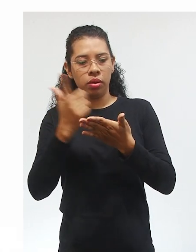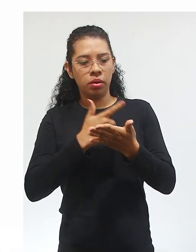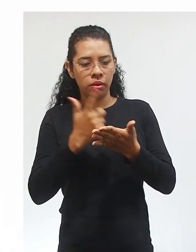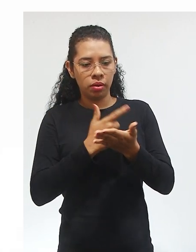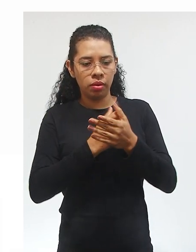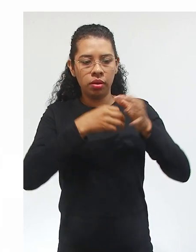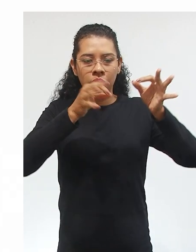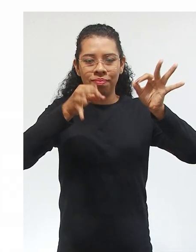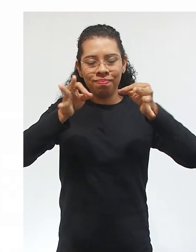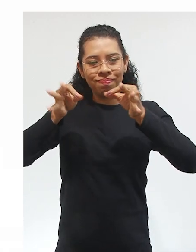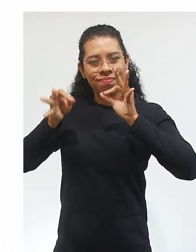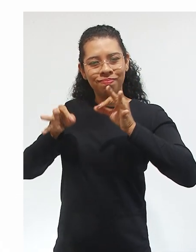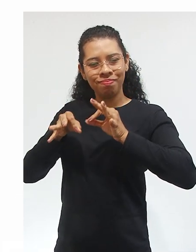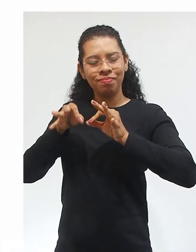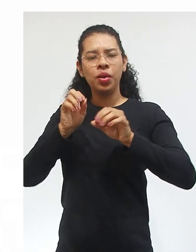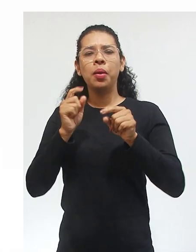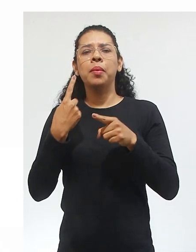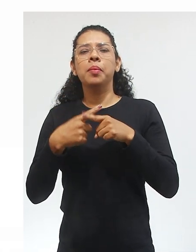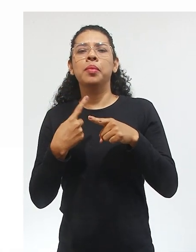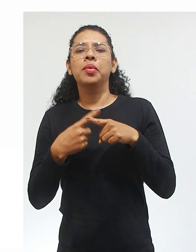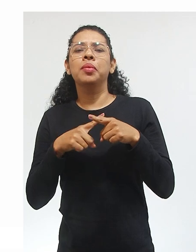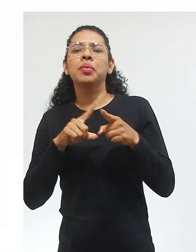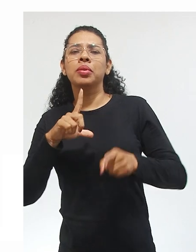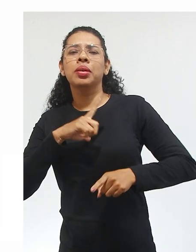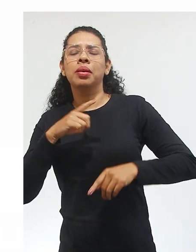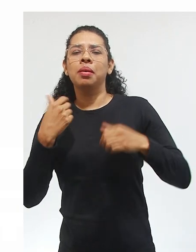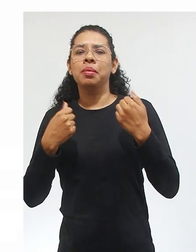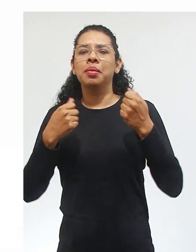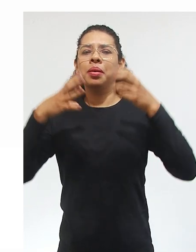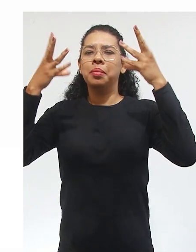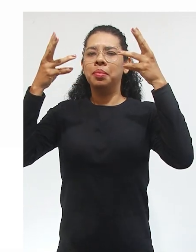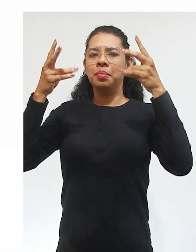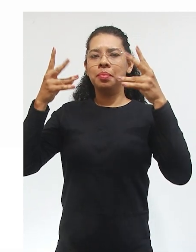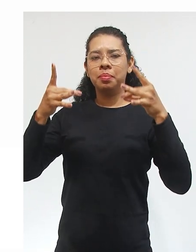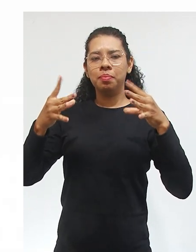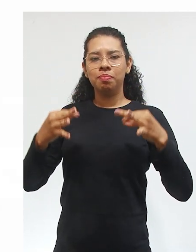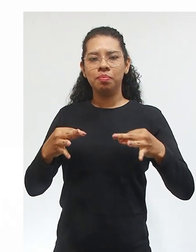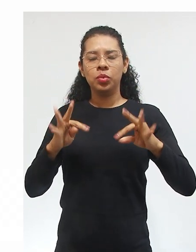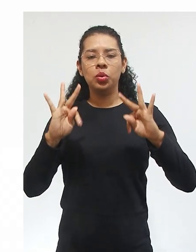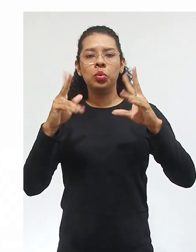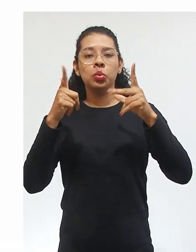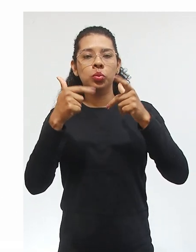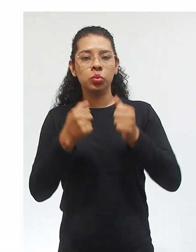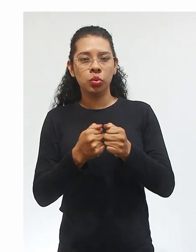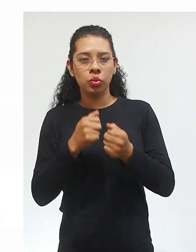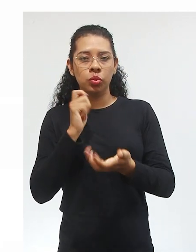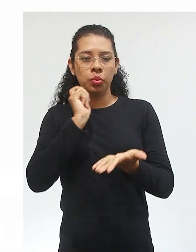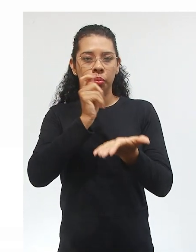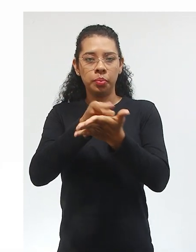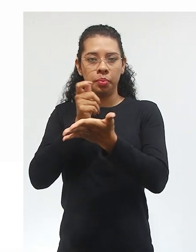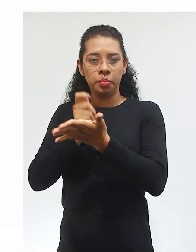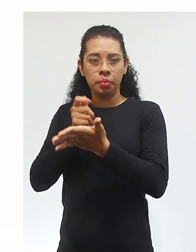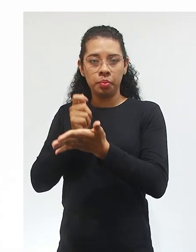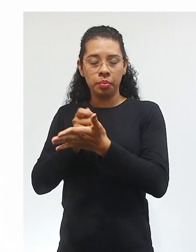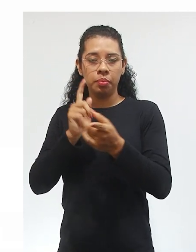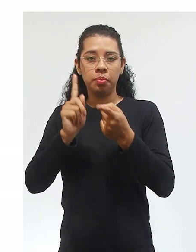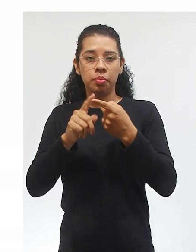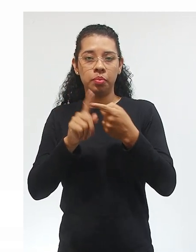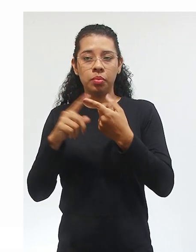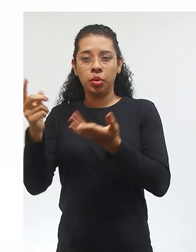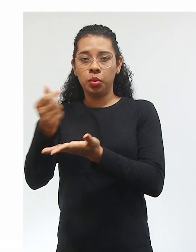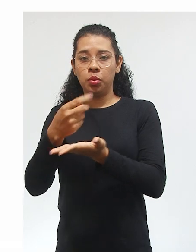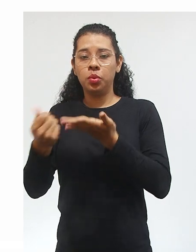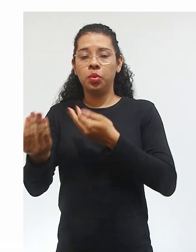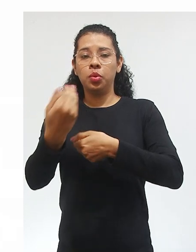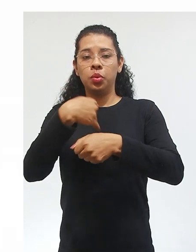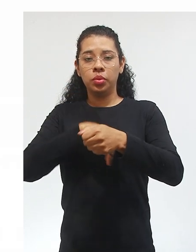ele é sistemático. Por que ele seria sistemático? Porque ele registra somente os fatos que envolvem movimentação de quê? De pagamentos e recebimentos. Ou